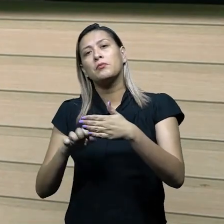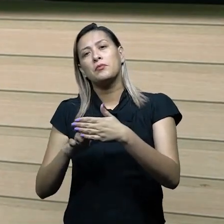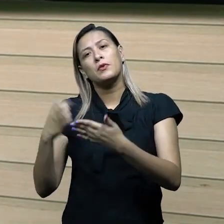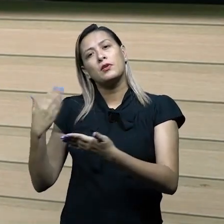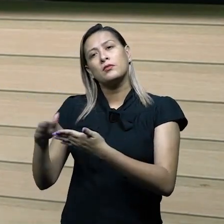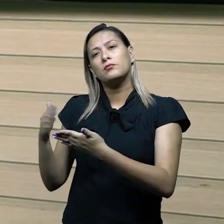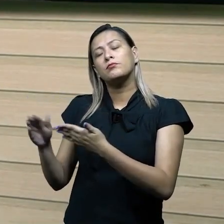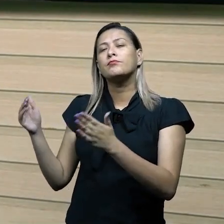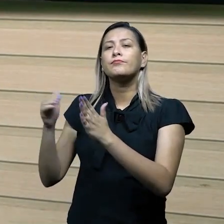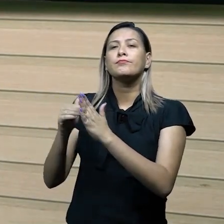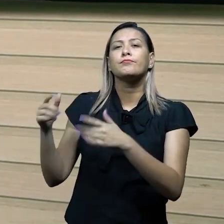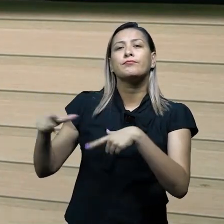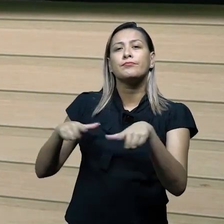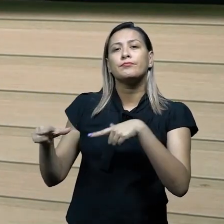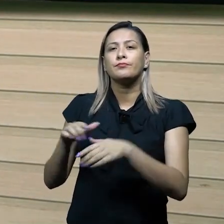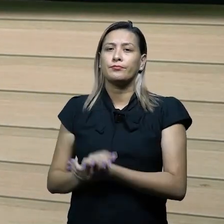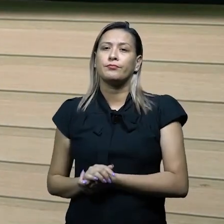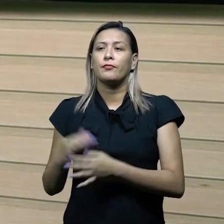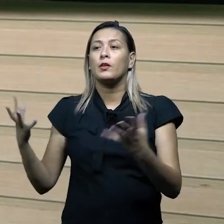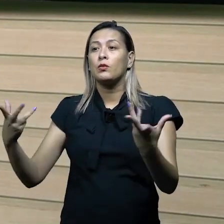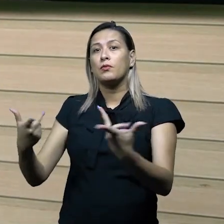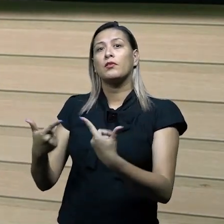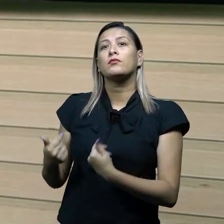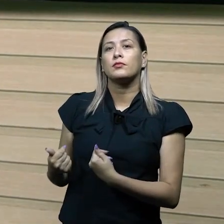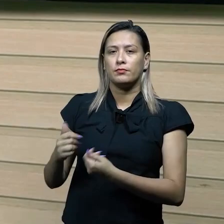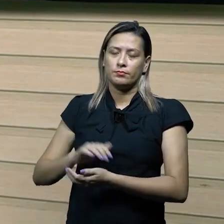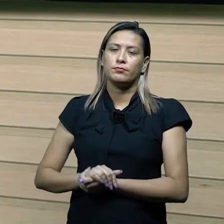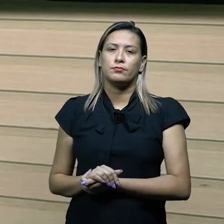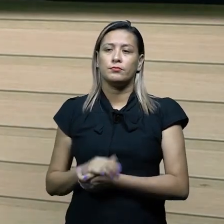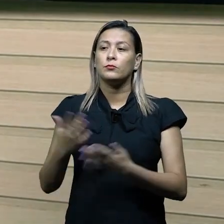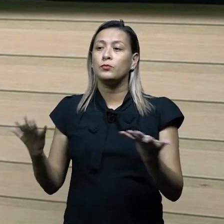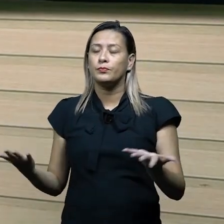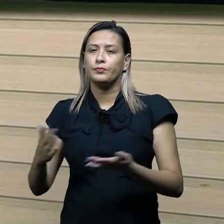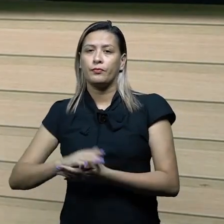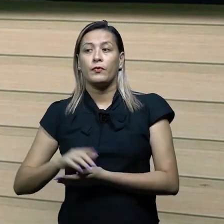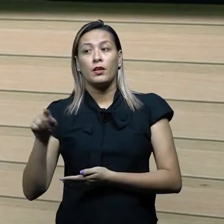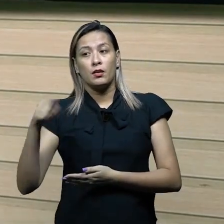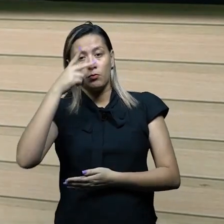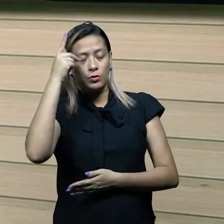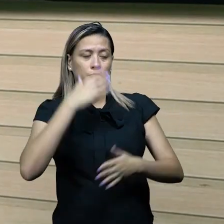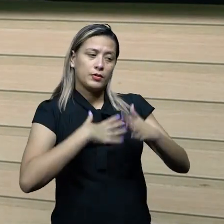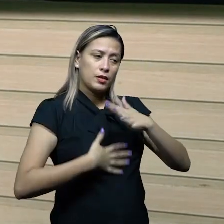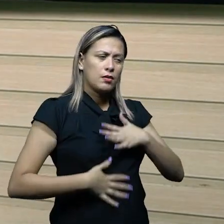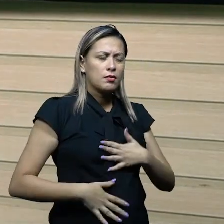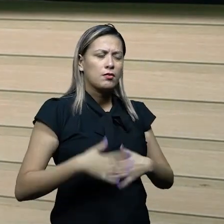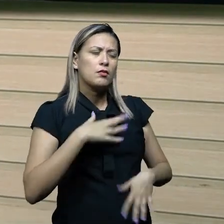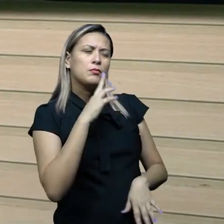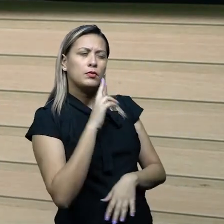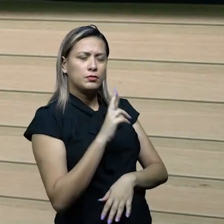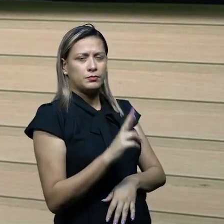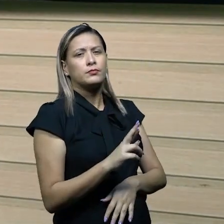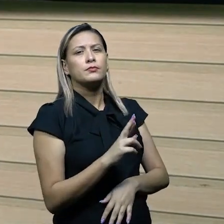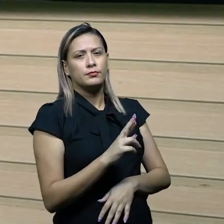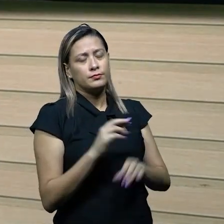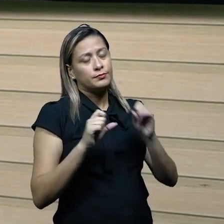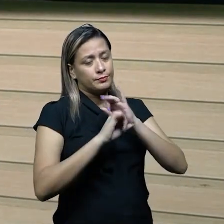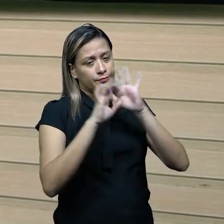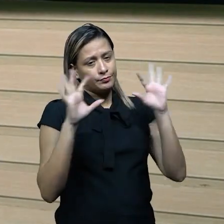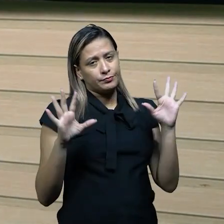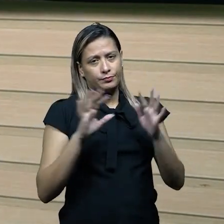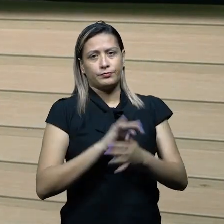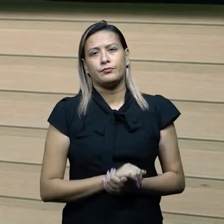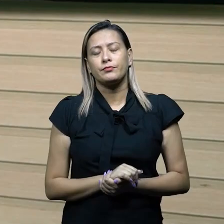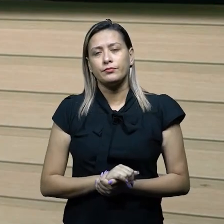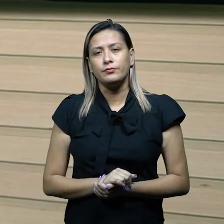devo te contratar? Por que você saiu da última empresa? Me cite defeitos, me cite qualidades. E o entrevistado tem que estar calmo para poder responder de forma